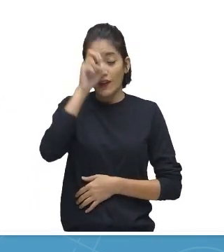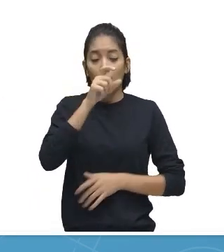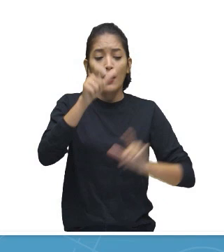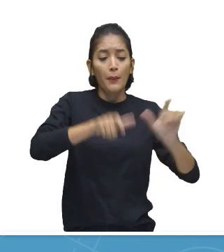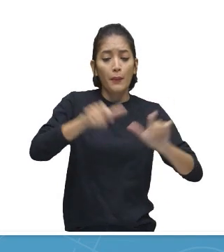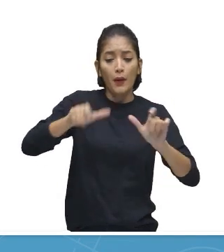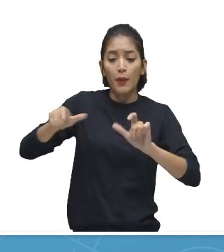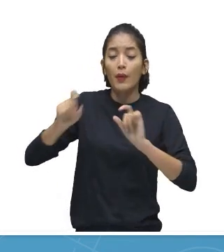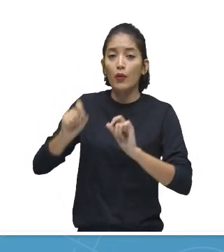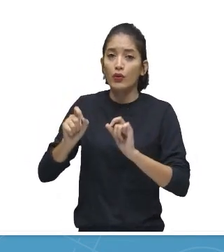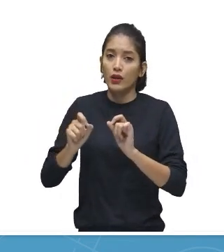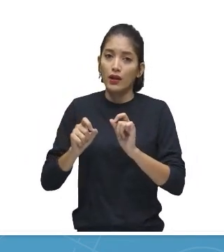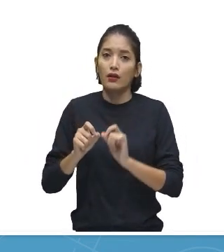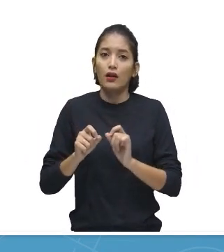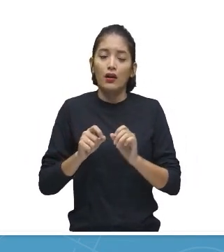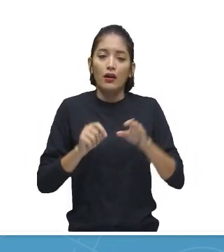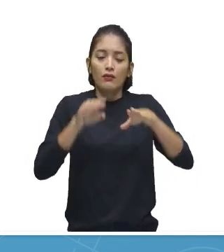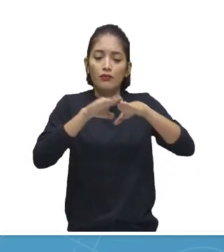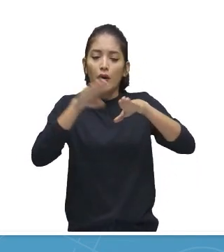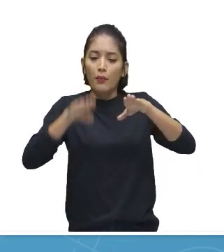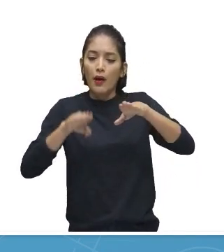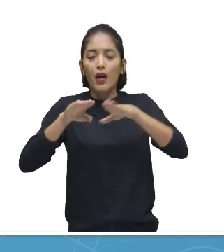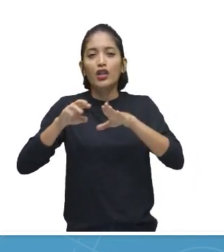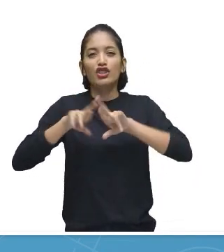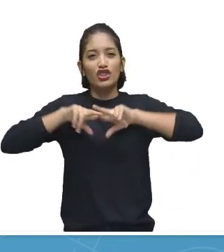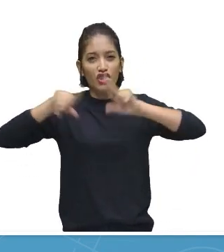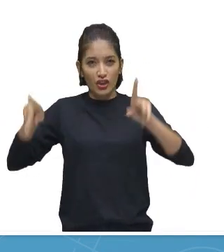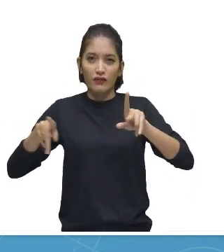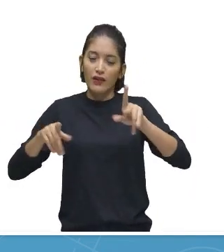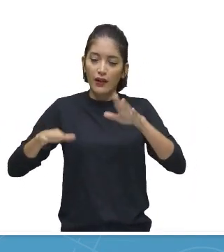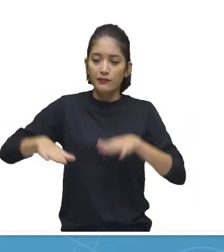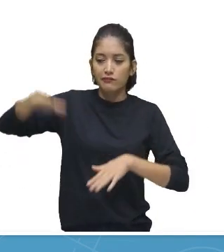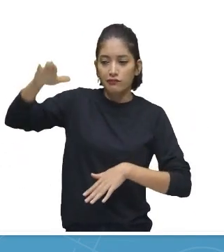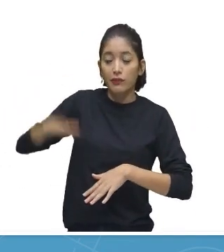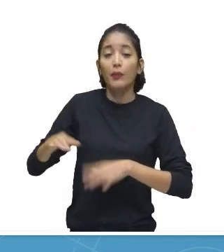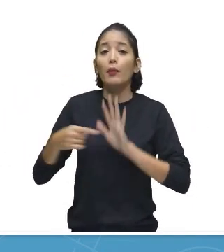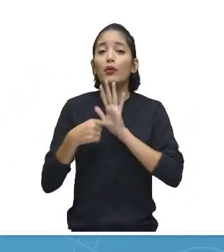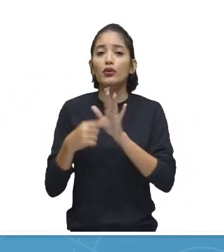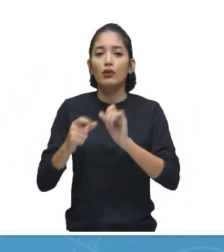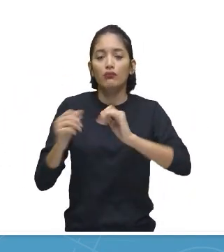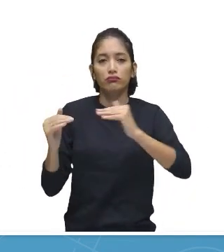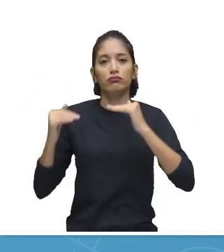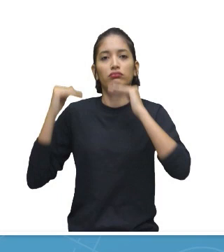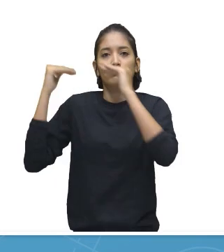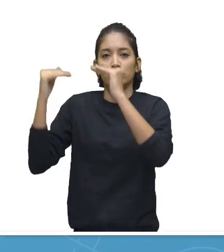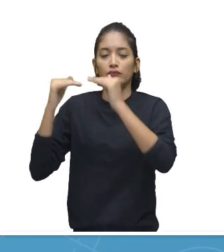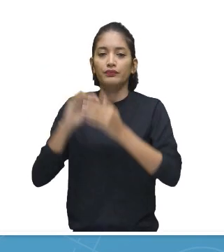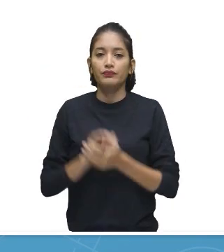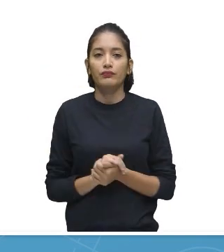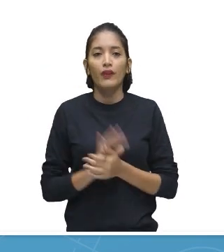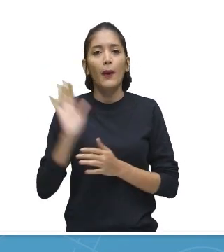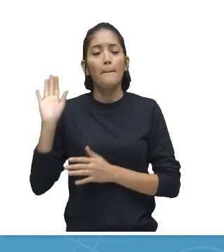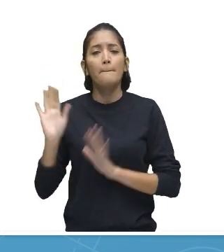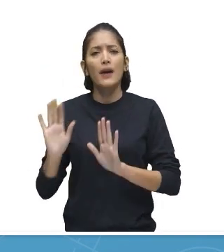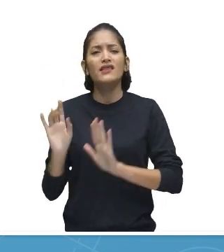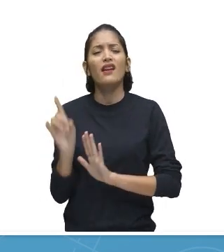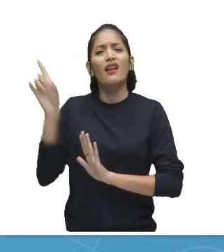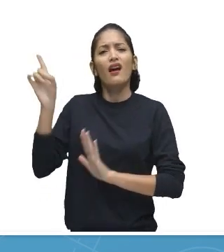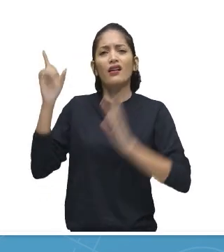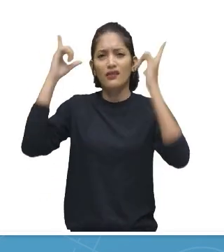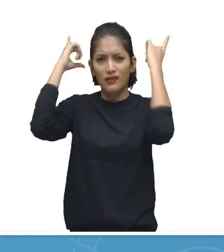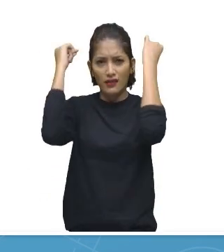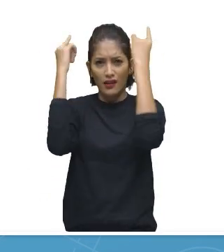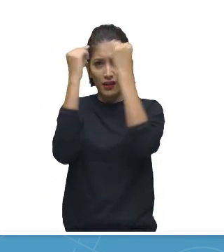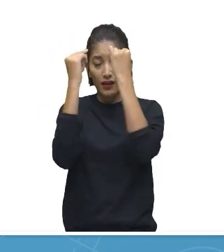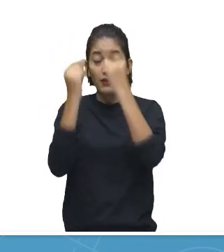em tamanhos diferentes, justamente para a gente perceber a hierarquia. E na Grécia, como é que era? Dos